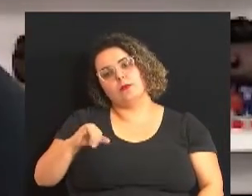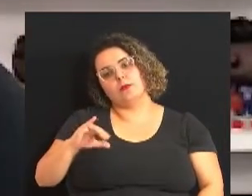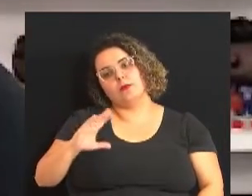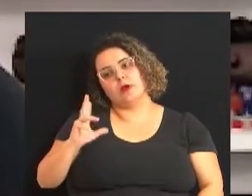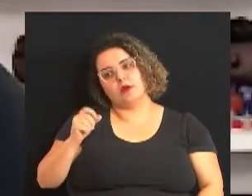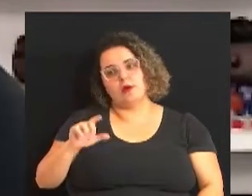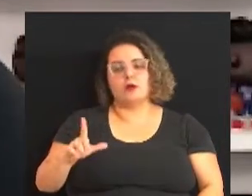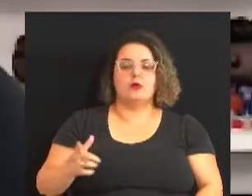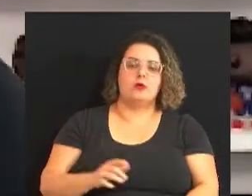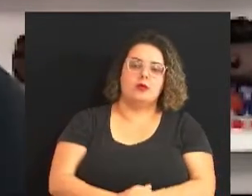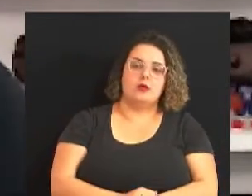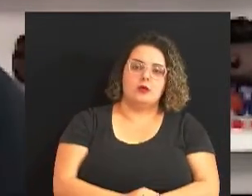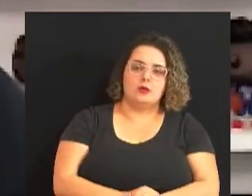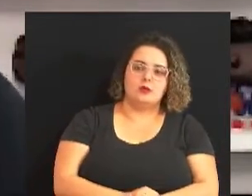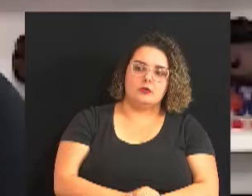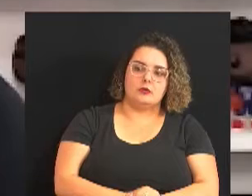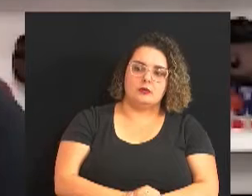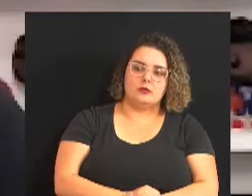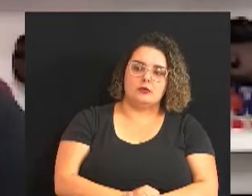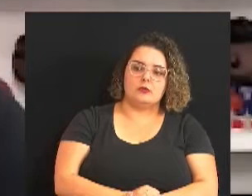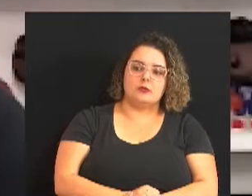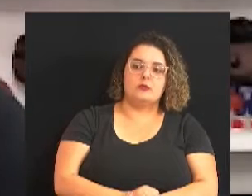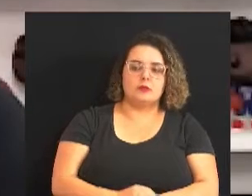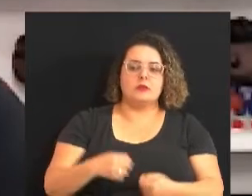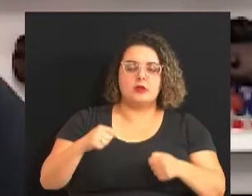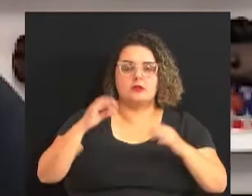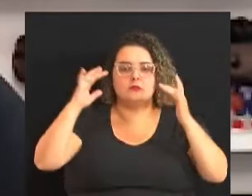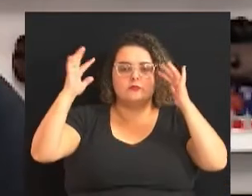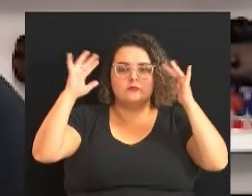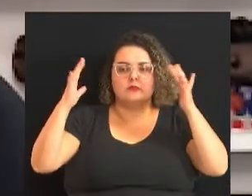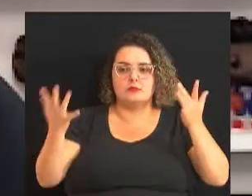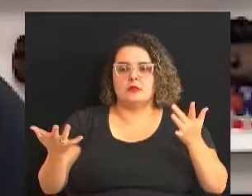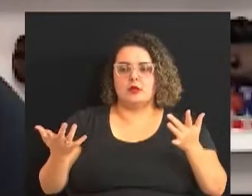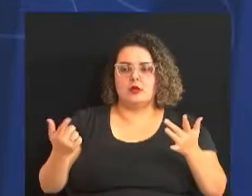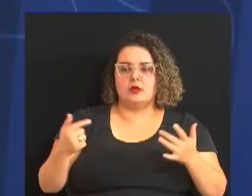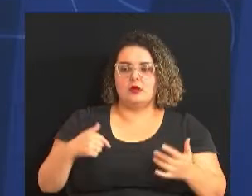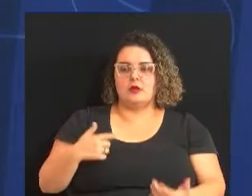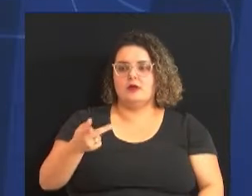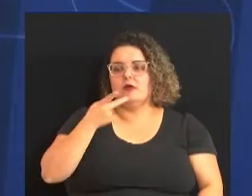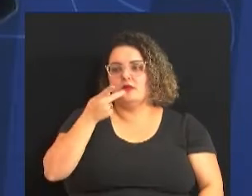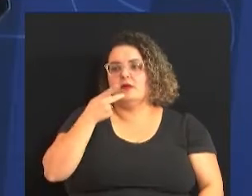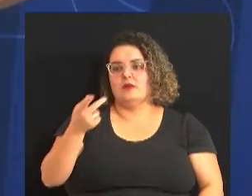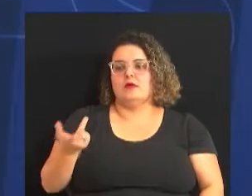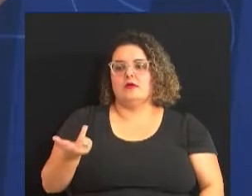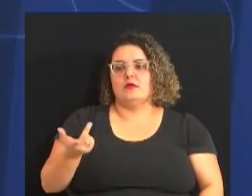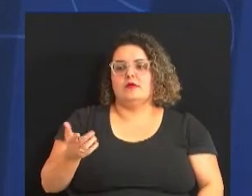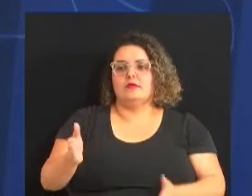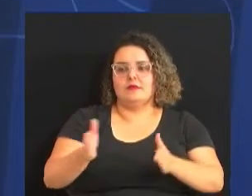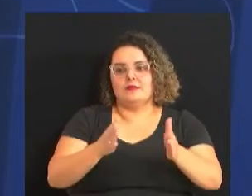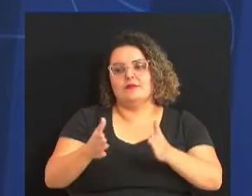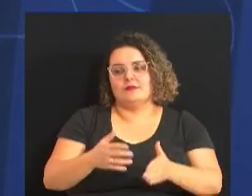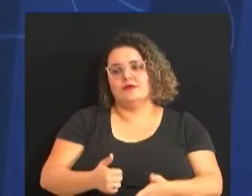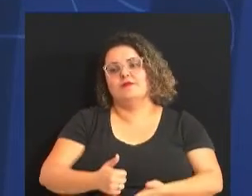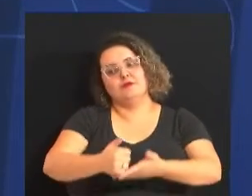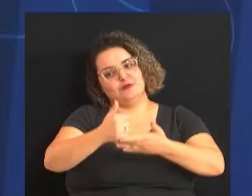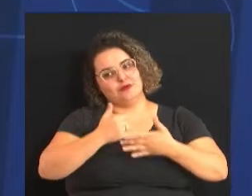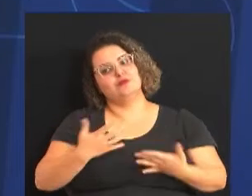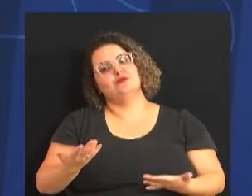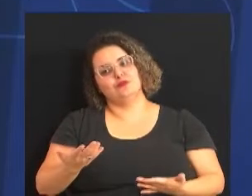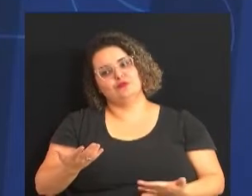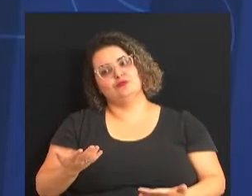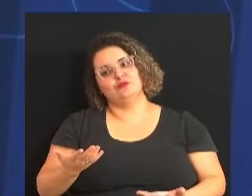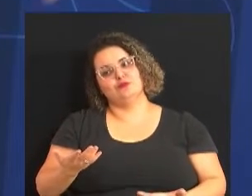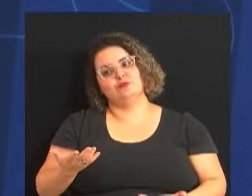título. Quando você é Lakers, você tem que sonhar grande mesmo. Isso, eu fui um pouco corneta, né? Porque na bolha recentemente teve um título conquistado, então não vem